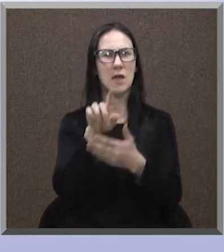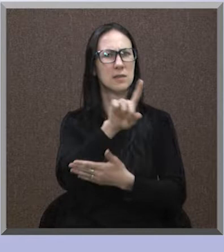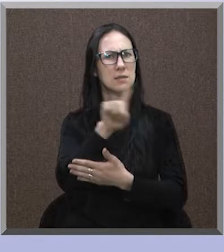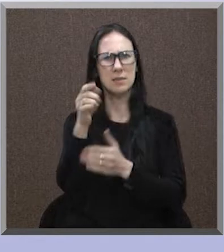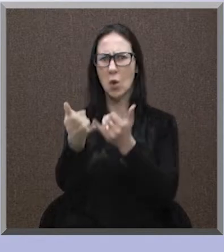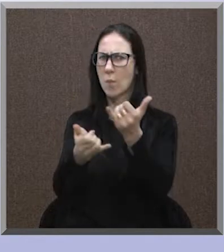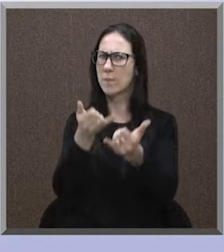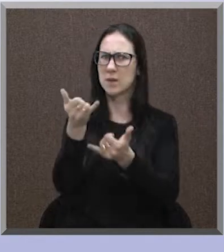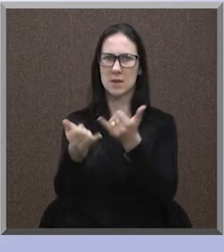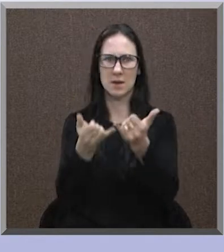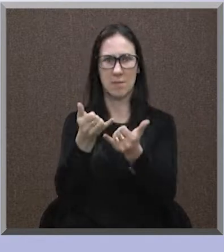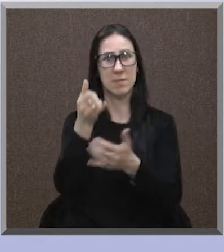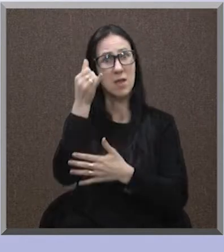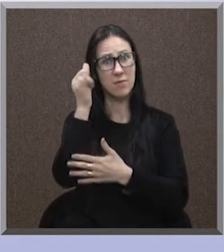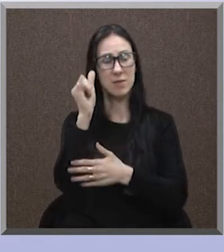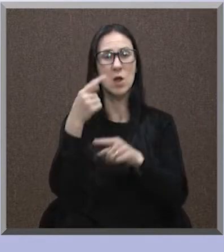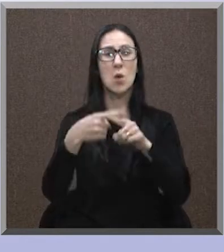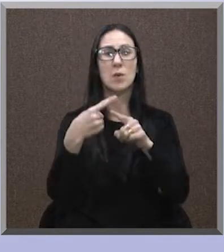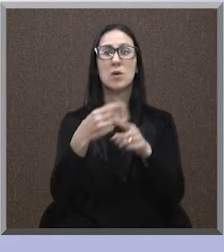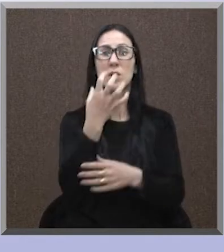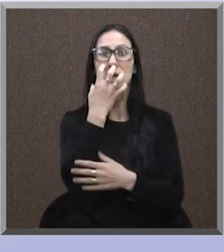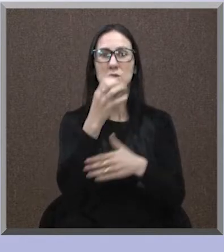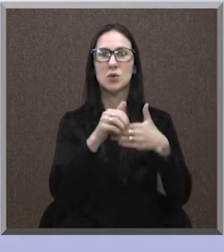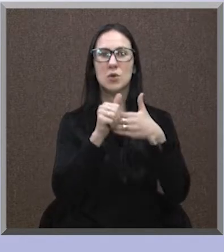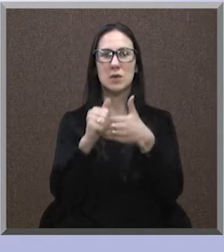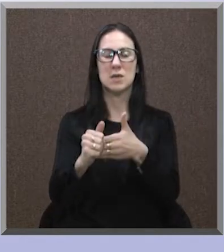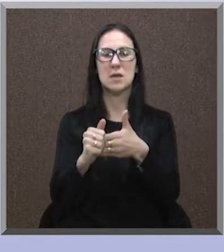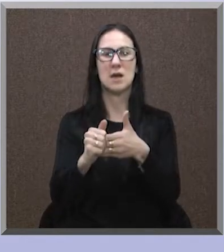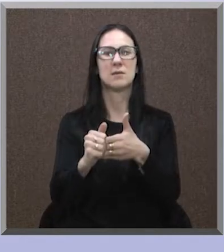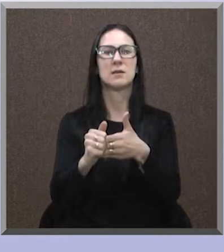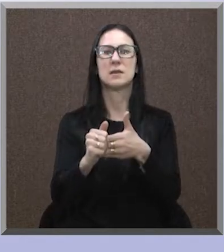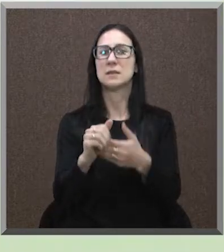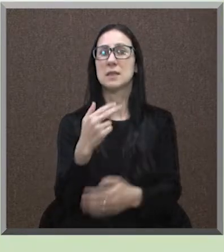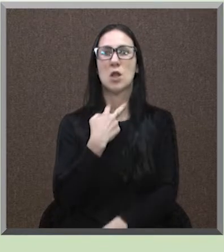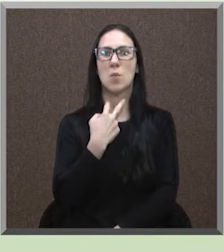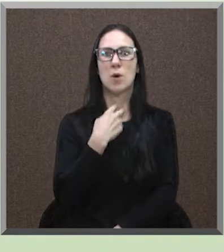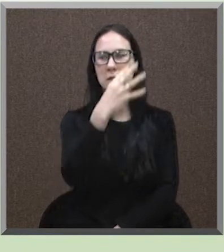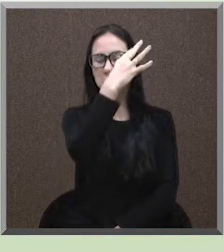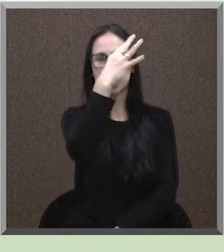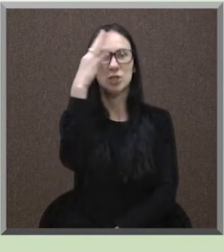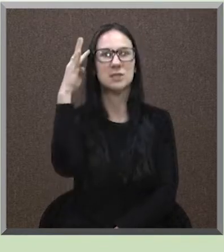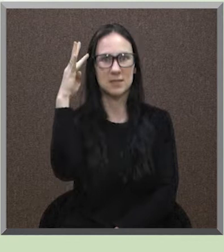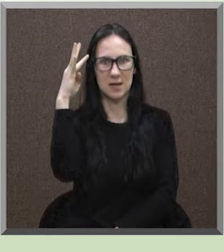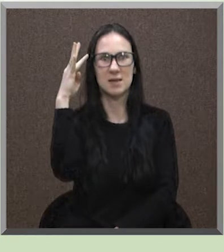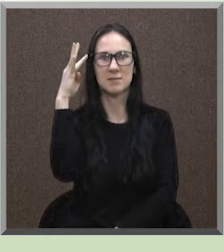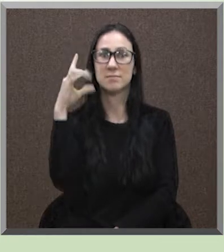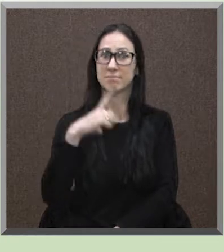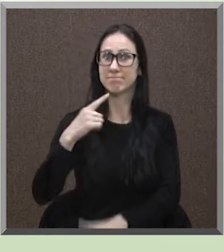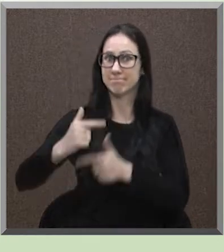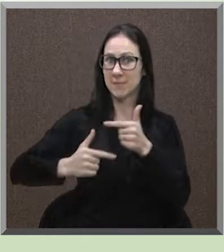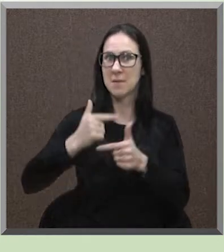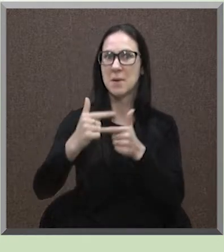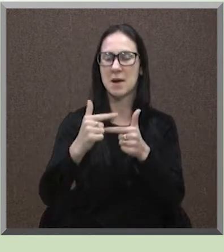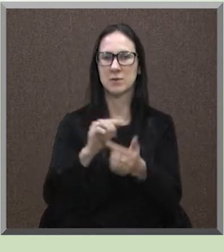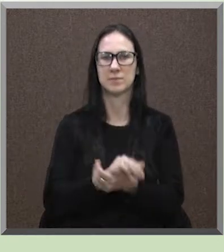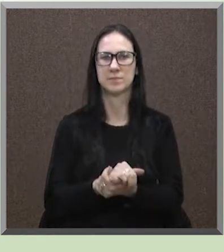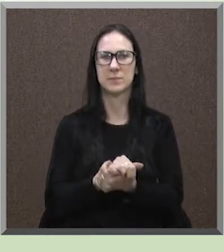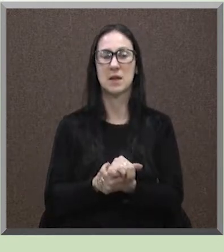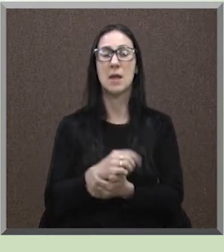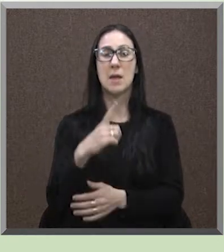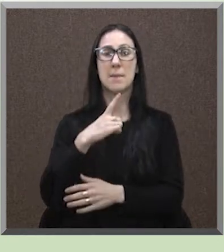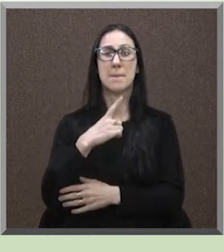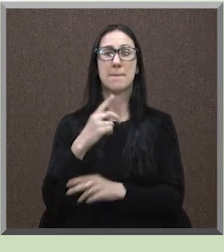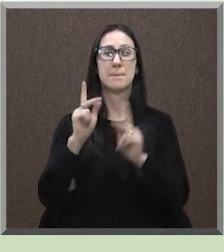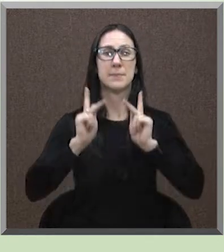que seja. O cachorro não deve ser distraído do trabalho de guiar o tutor dele. Ao se dirigir a uma pessoa cega, aproxime-se e toque